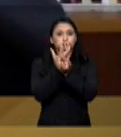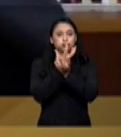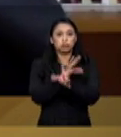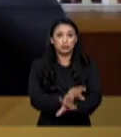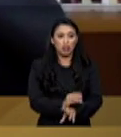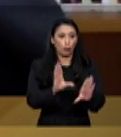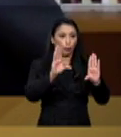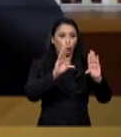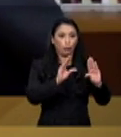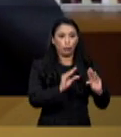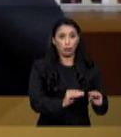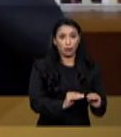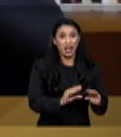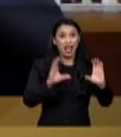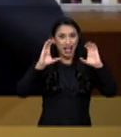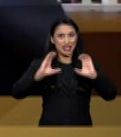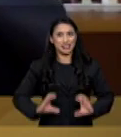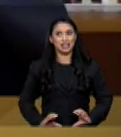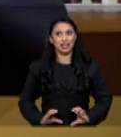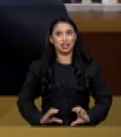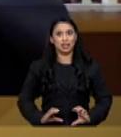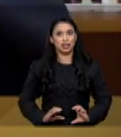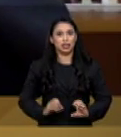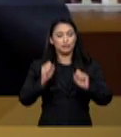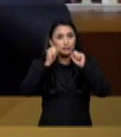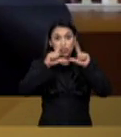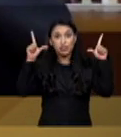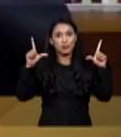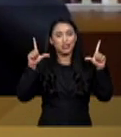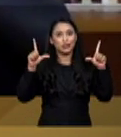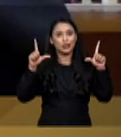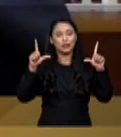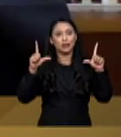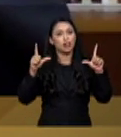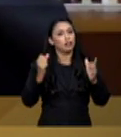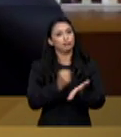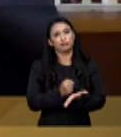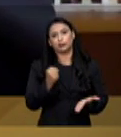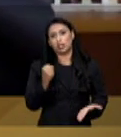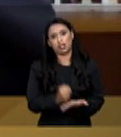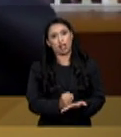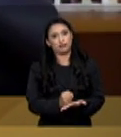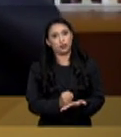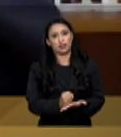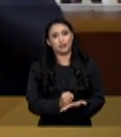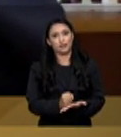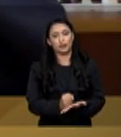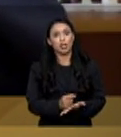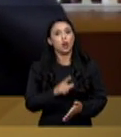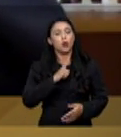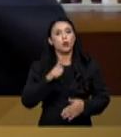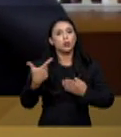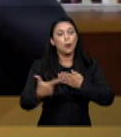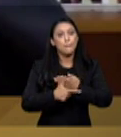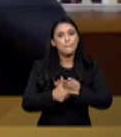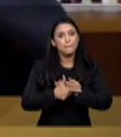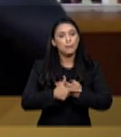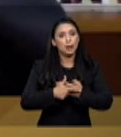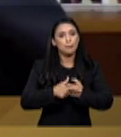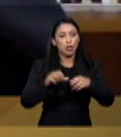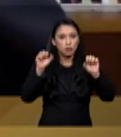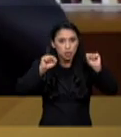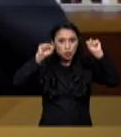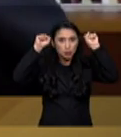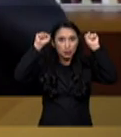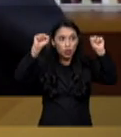cidadania daqueles países despertou, já era tarde. Reafirmar o papel das Supremas Cortes